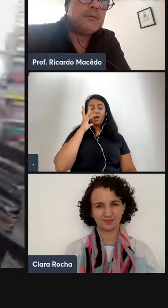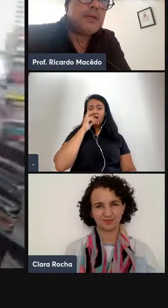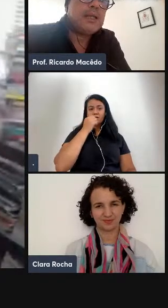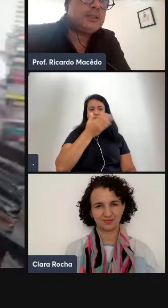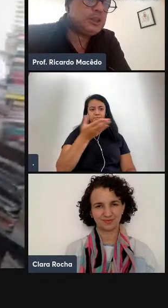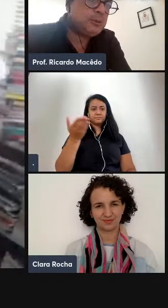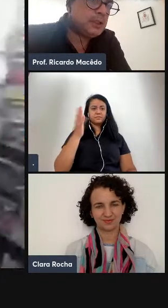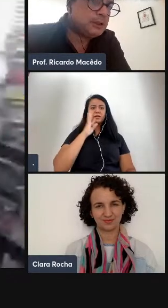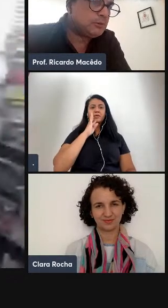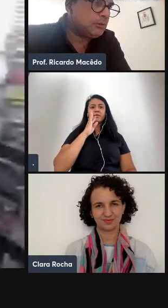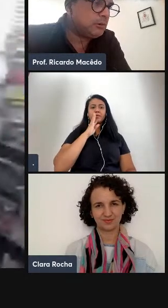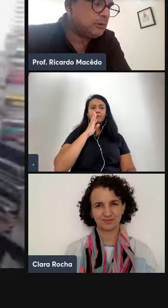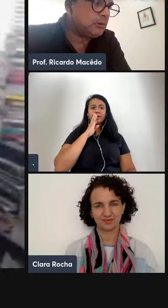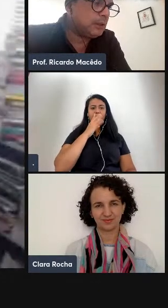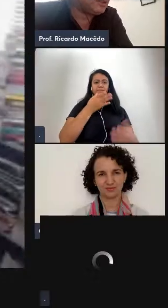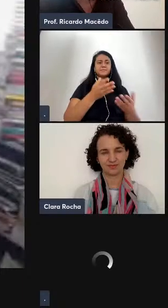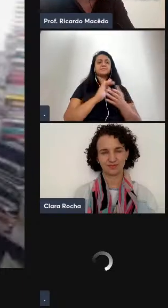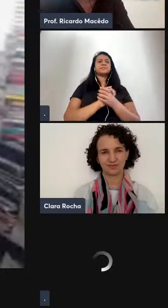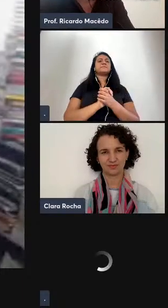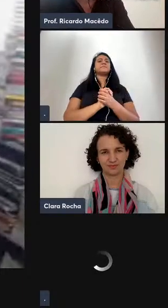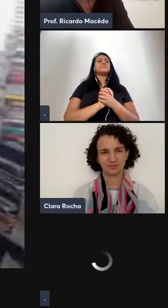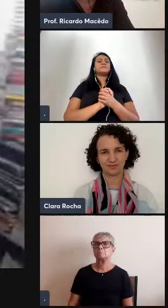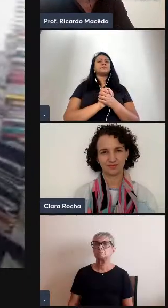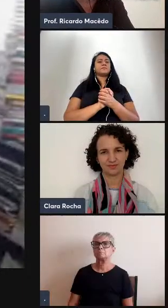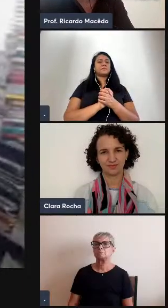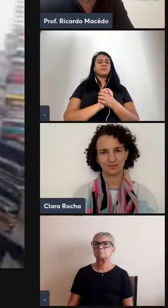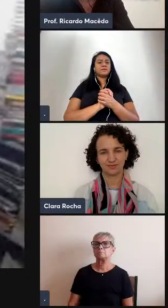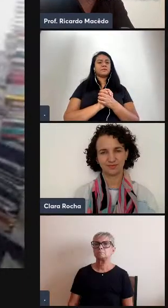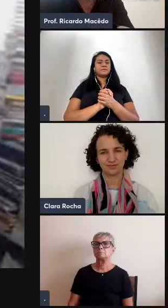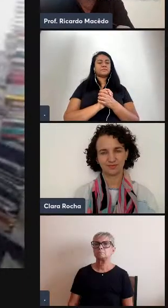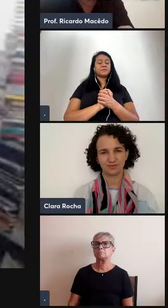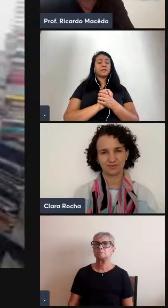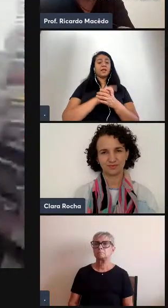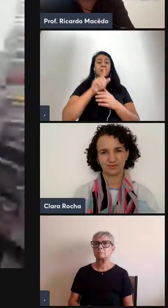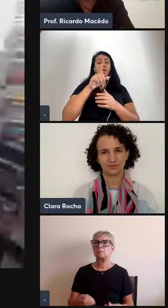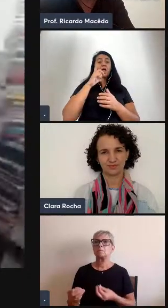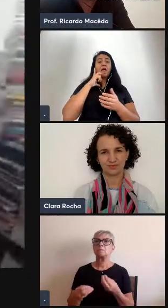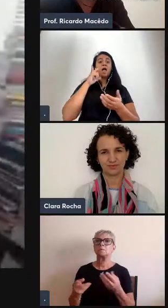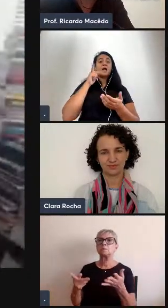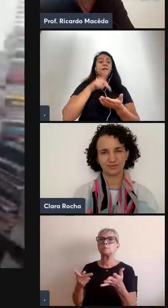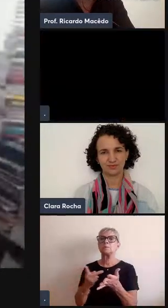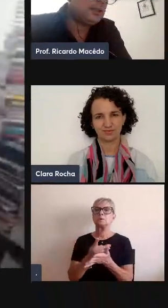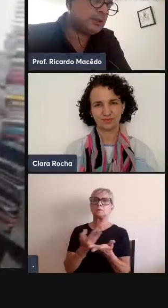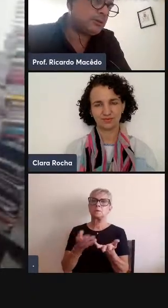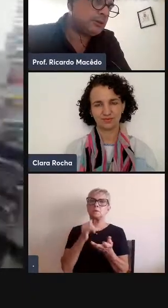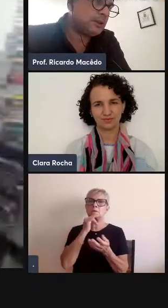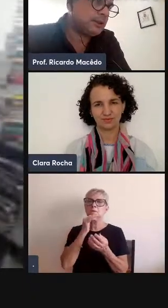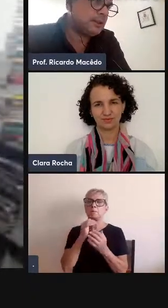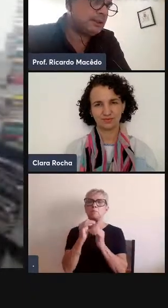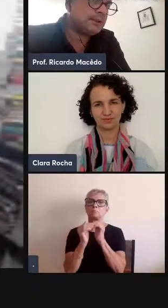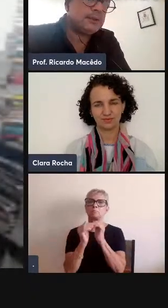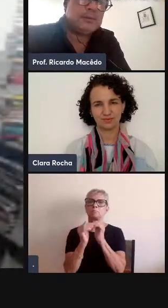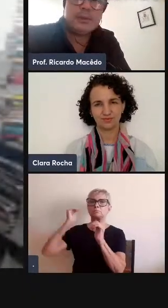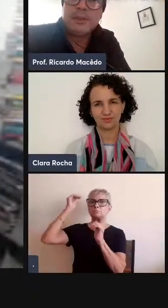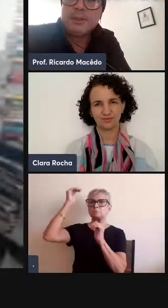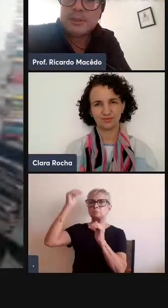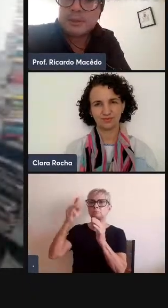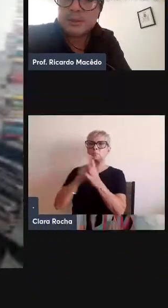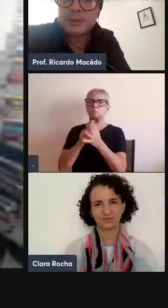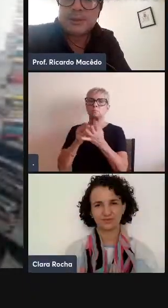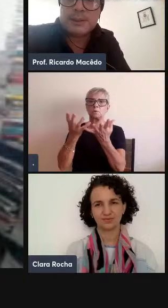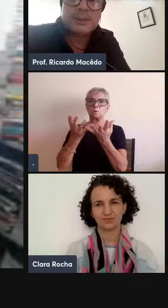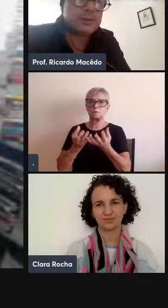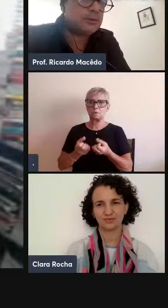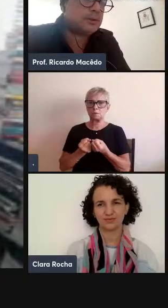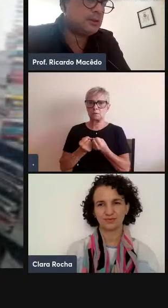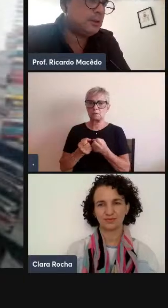a legitimidade do outro ela perpassa por questões hierárquicas questões de aceitação de crises